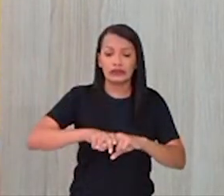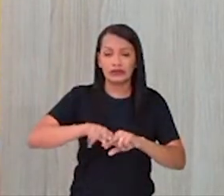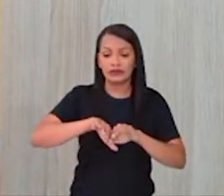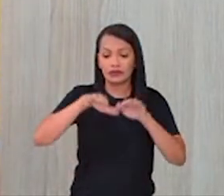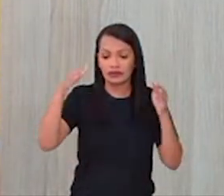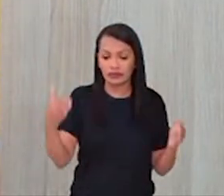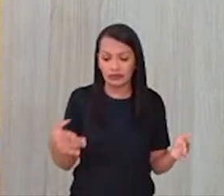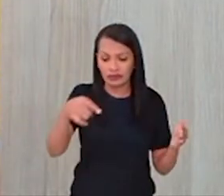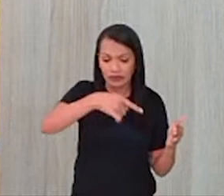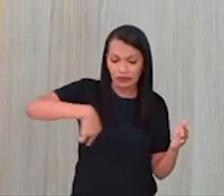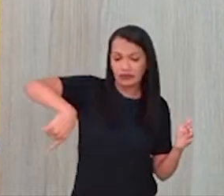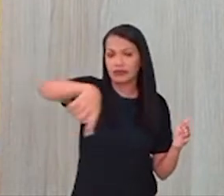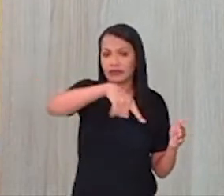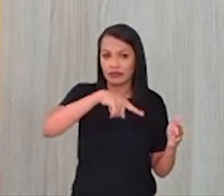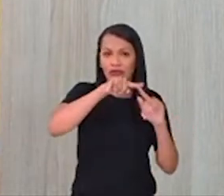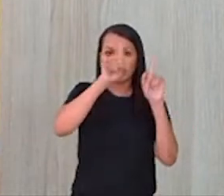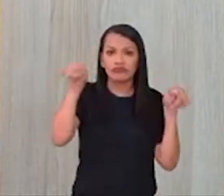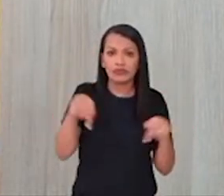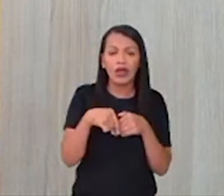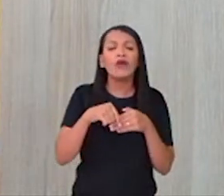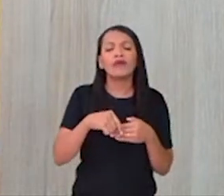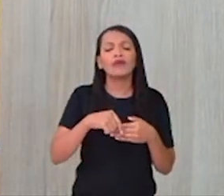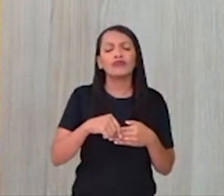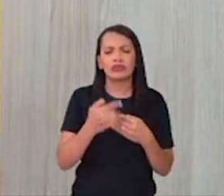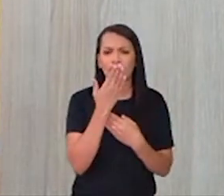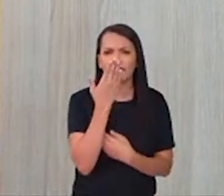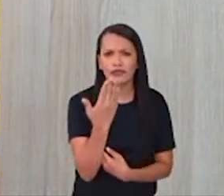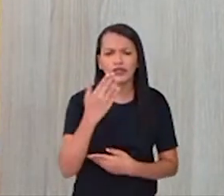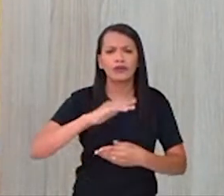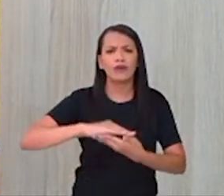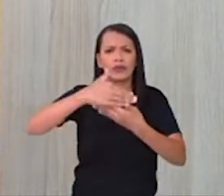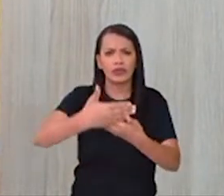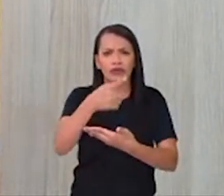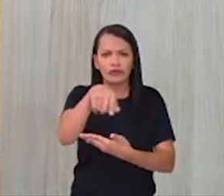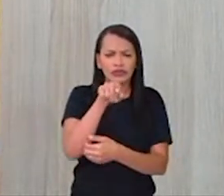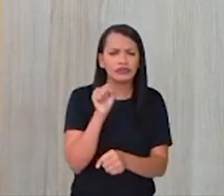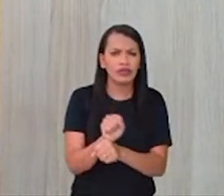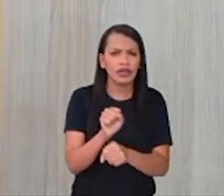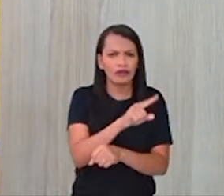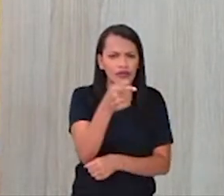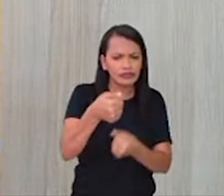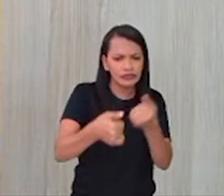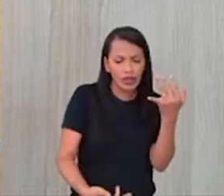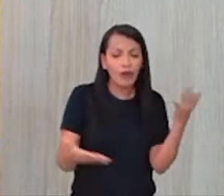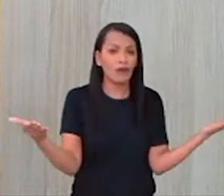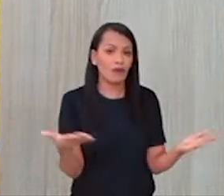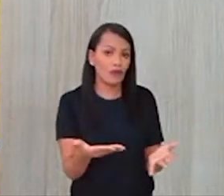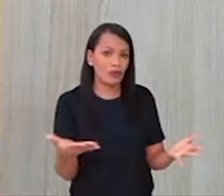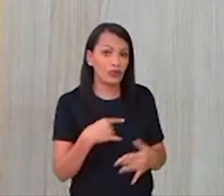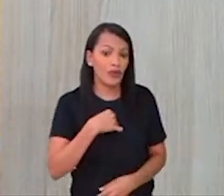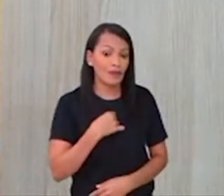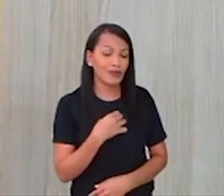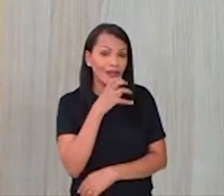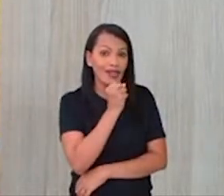mesa aqui redonda com o computador à minha frente, esperando vocês falarem comigo. E hoje eu visto uma blusa laranja. Você que está em